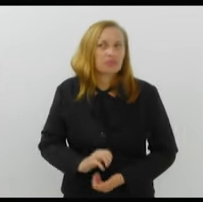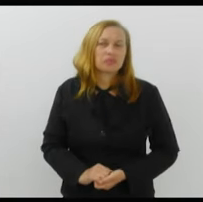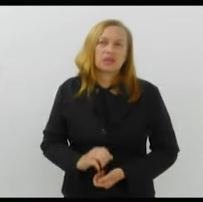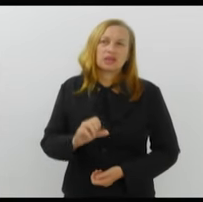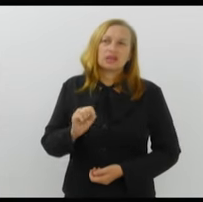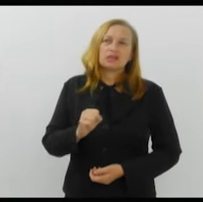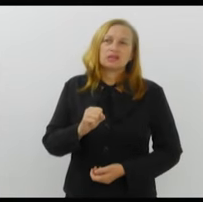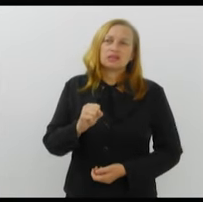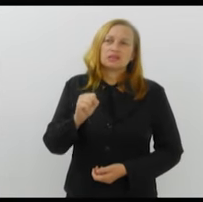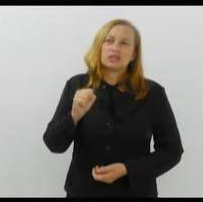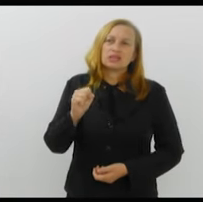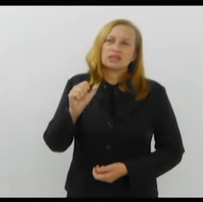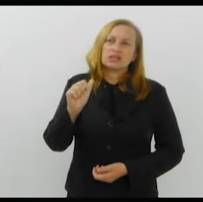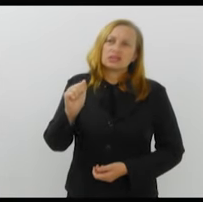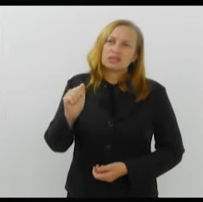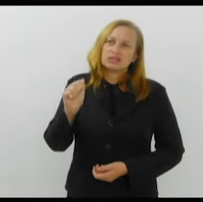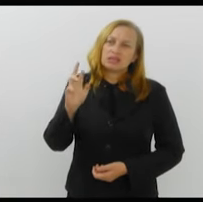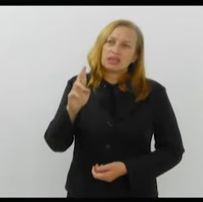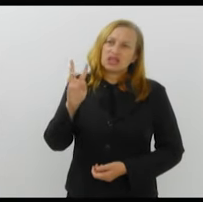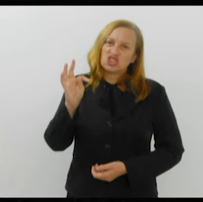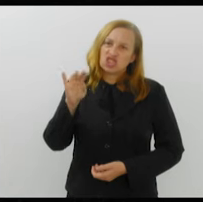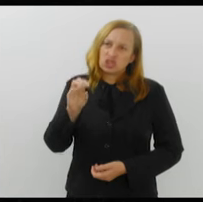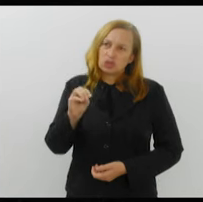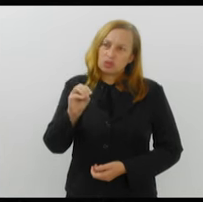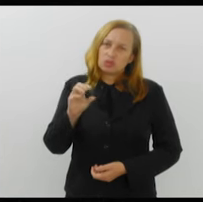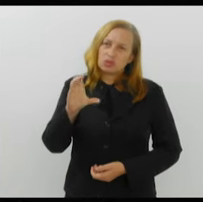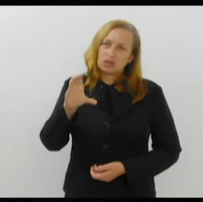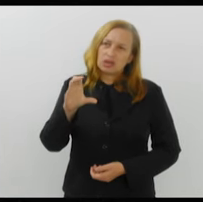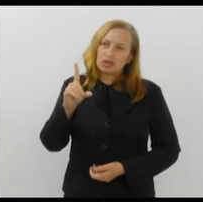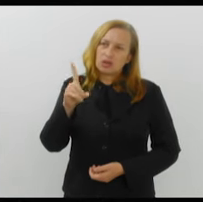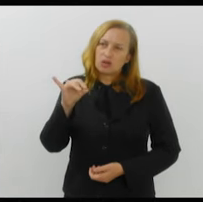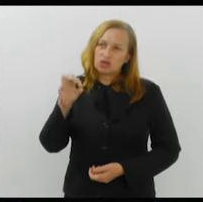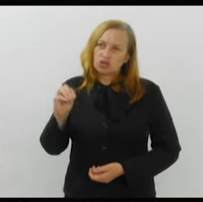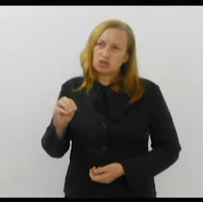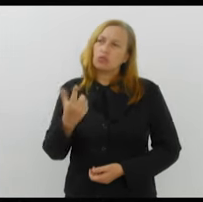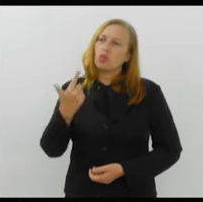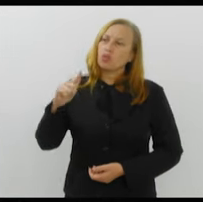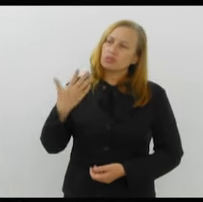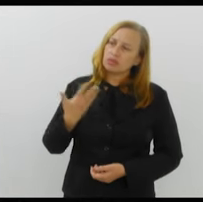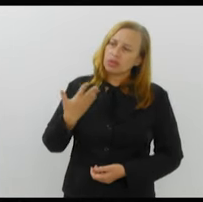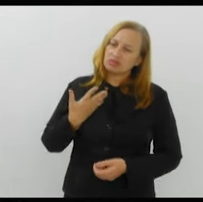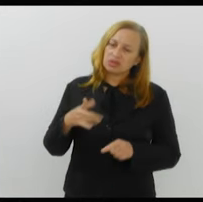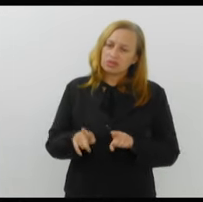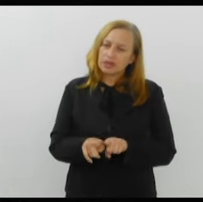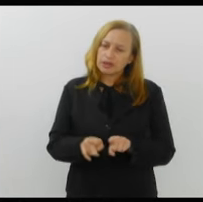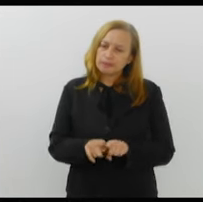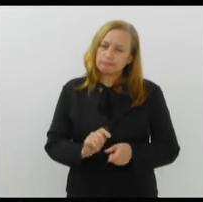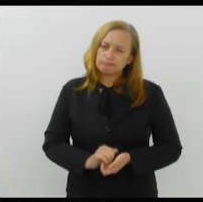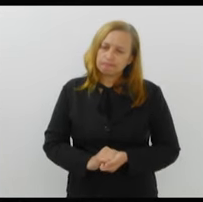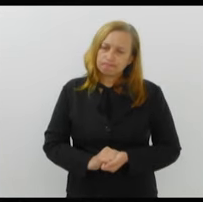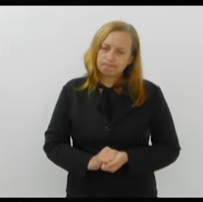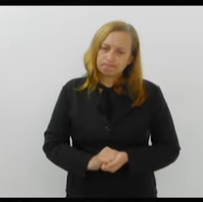Sargento Galdino, termos aí um outro colega também que